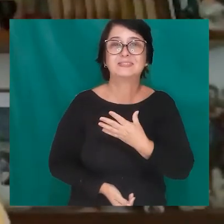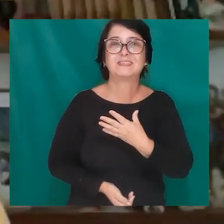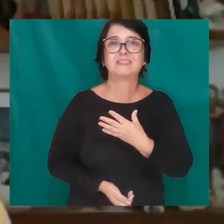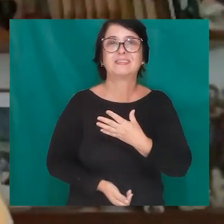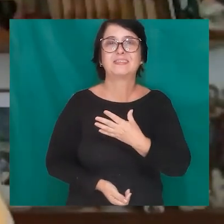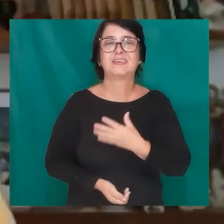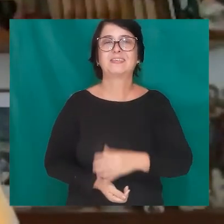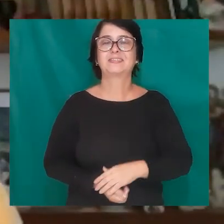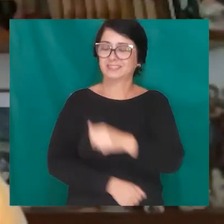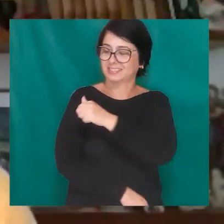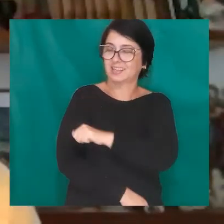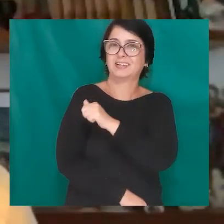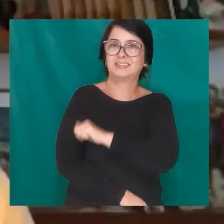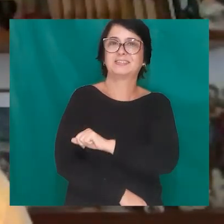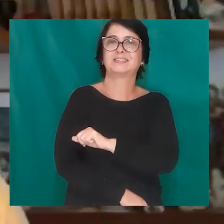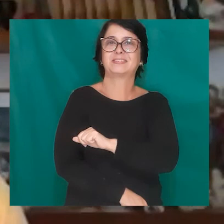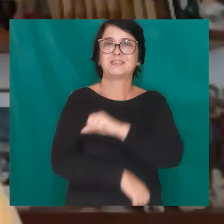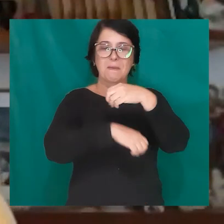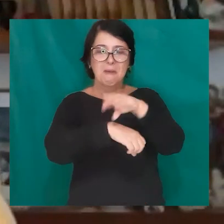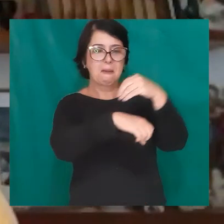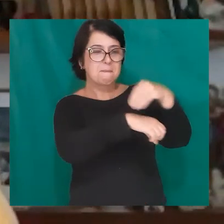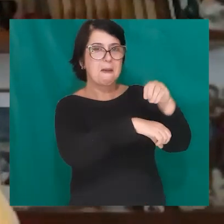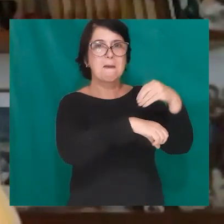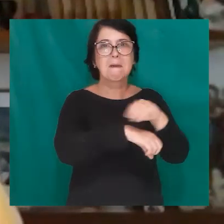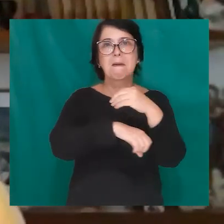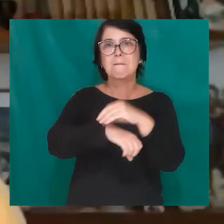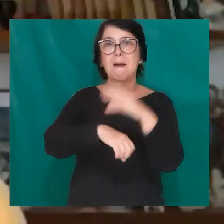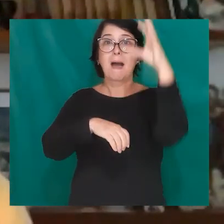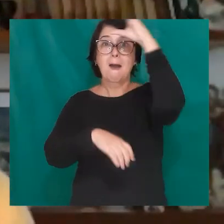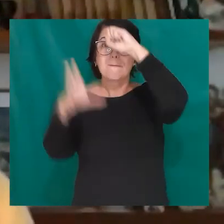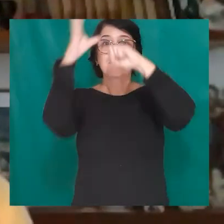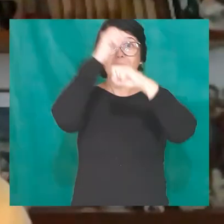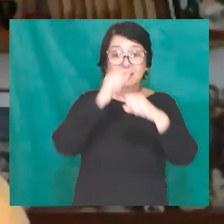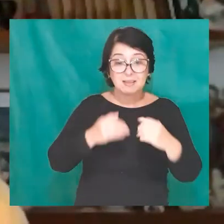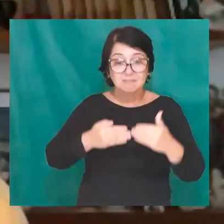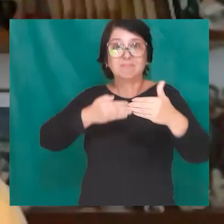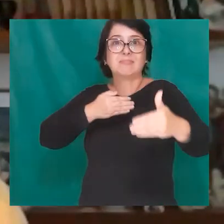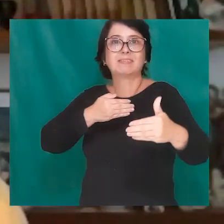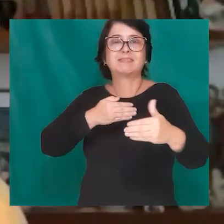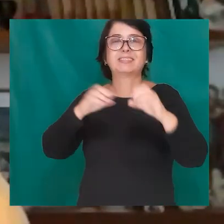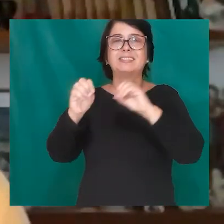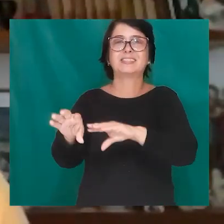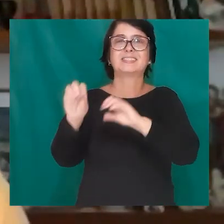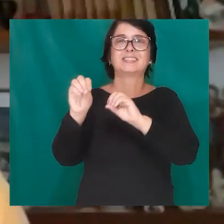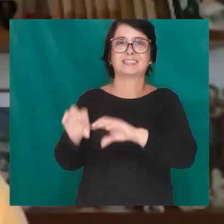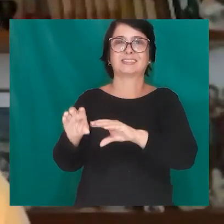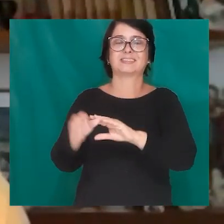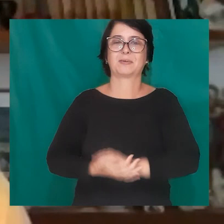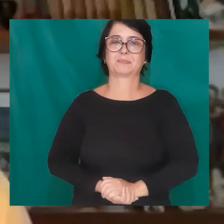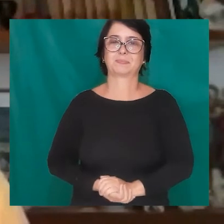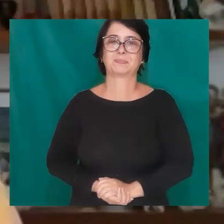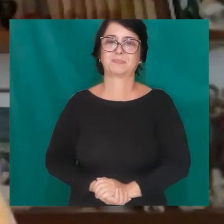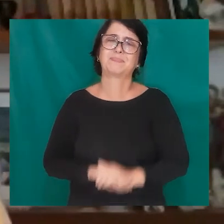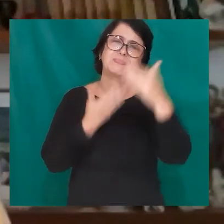que esses alunos se tornaram multiplicadores da música que eles aprenderam nesses centros tão importantes, né? Então a gente não